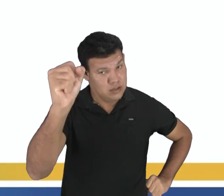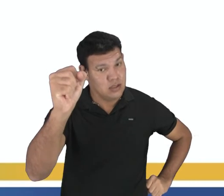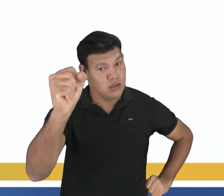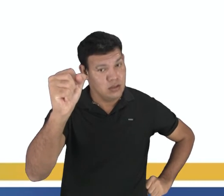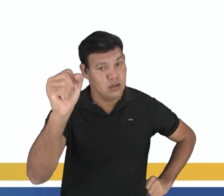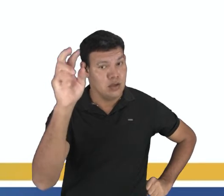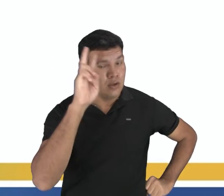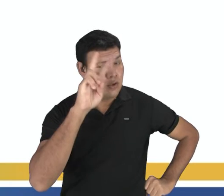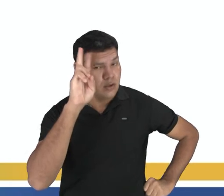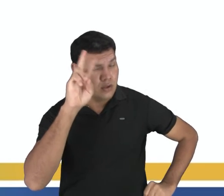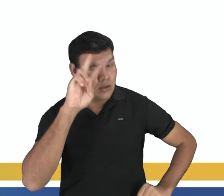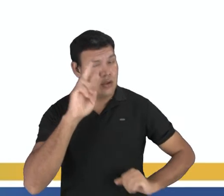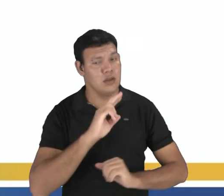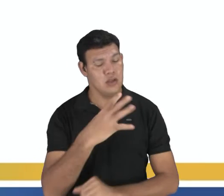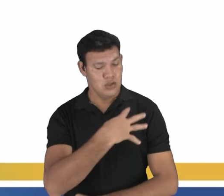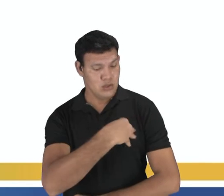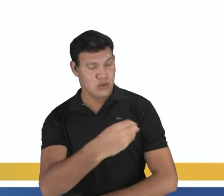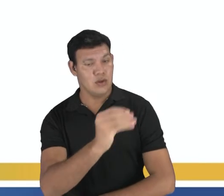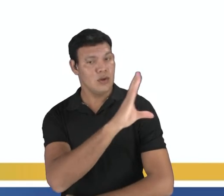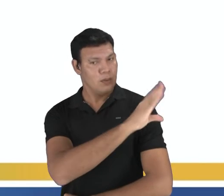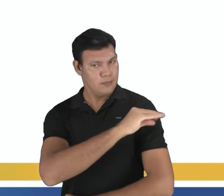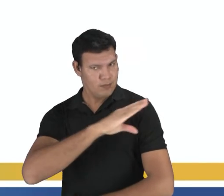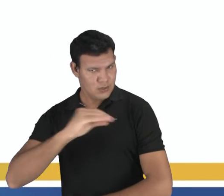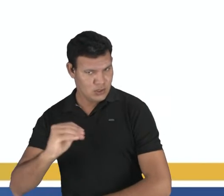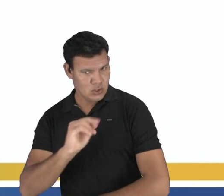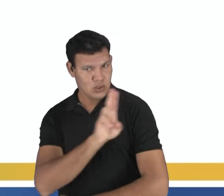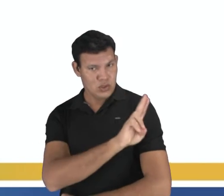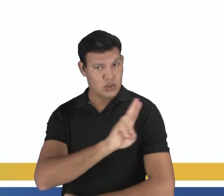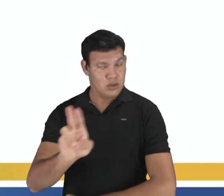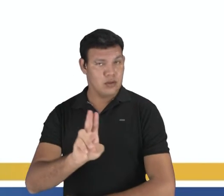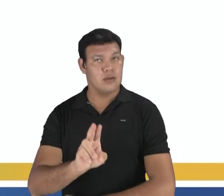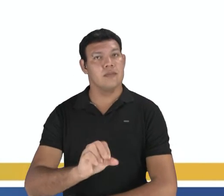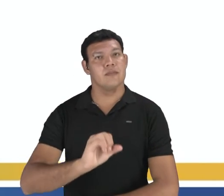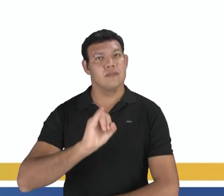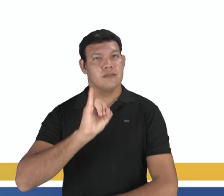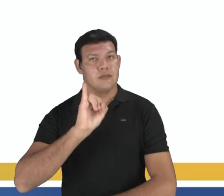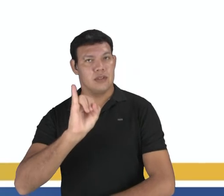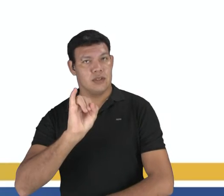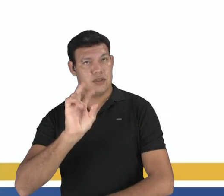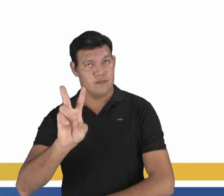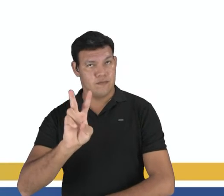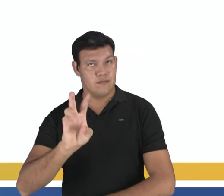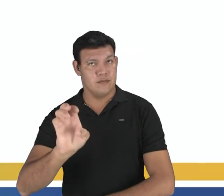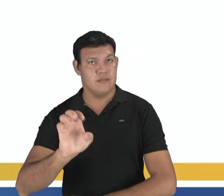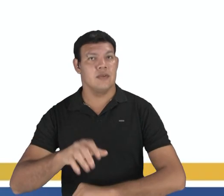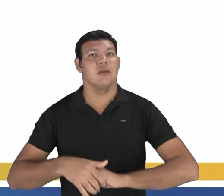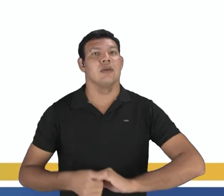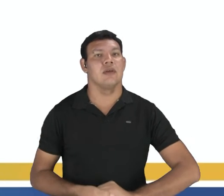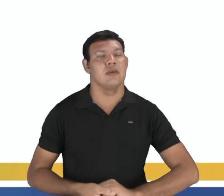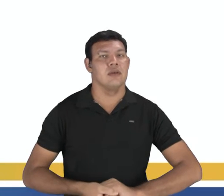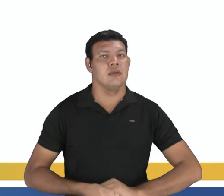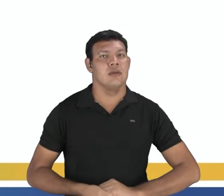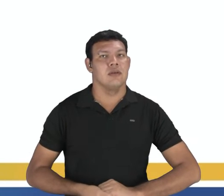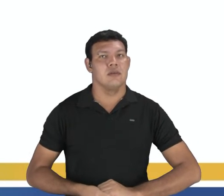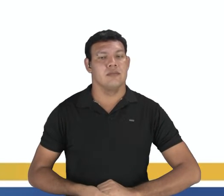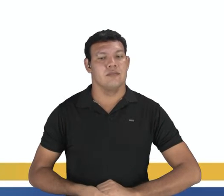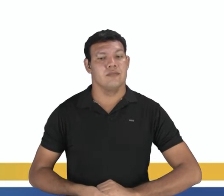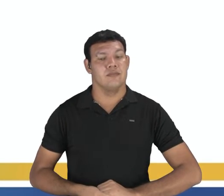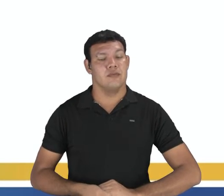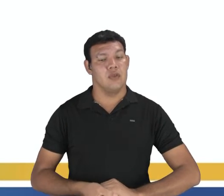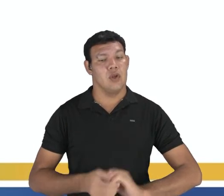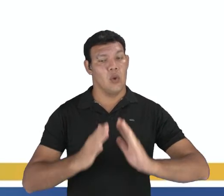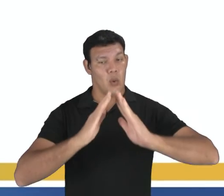história é uma a filha adolescente chamada um se livros with Heart cries grande mas